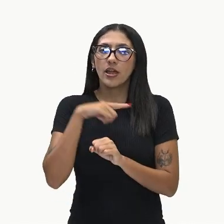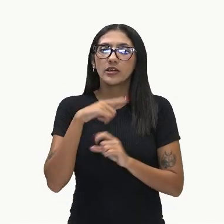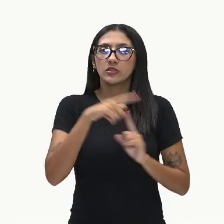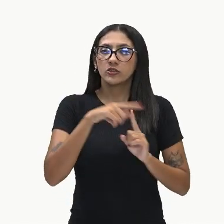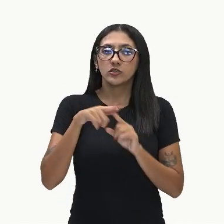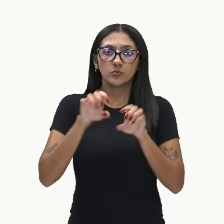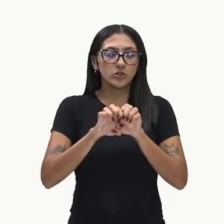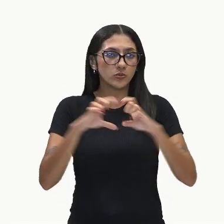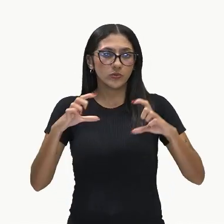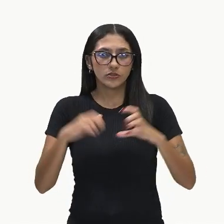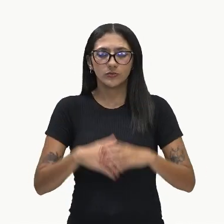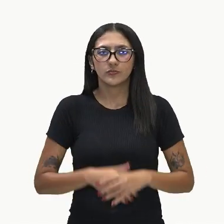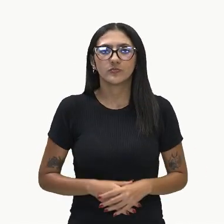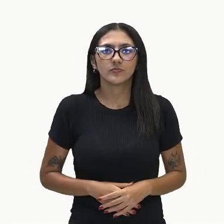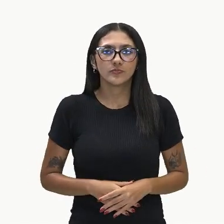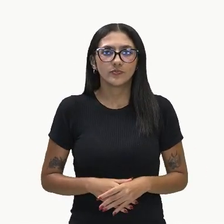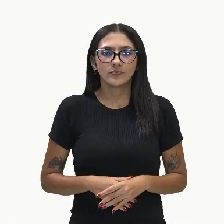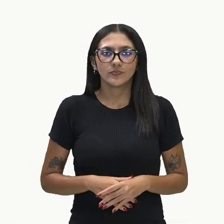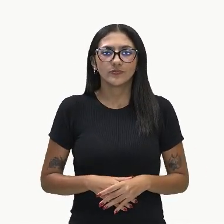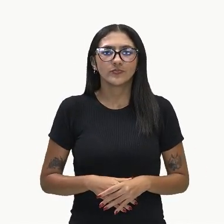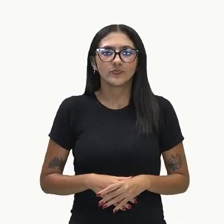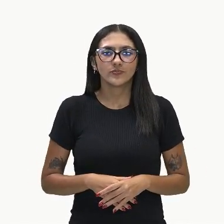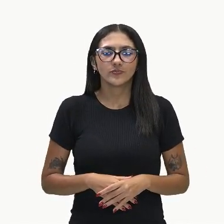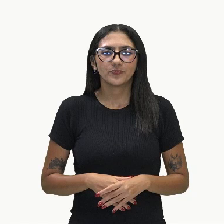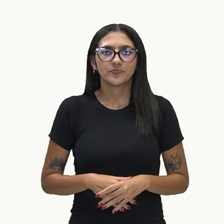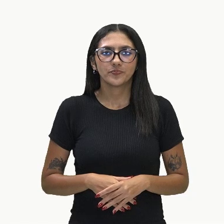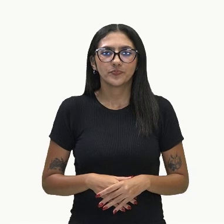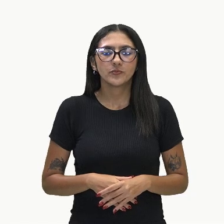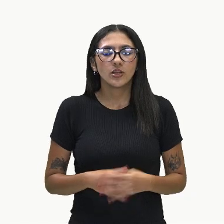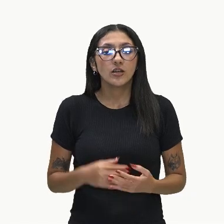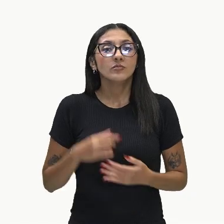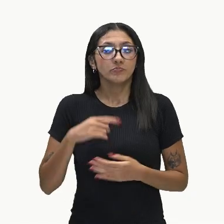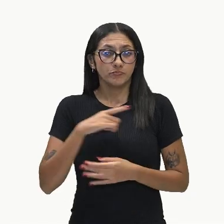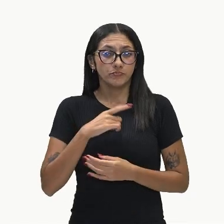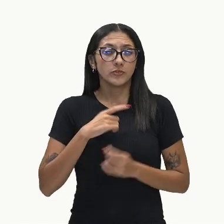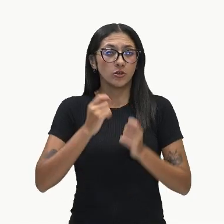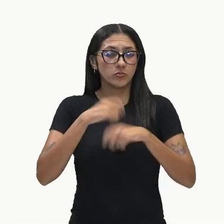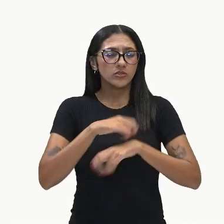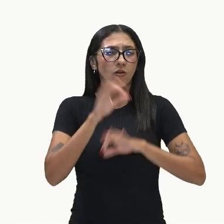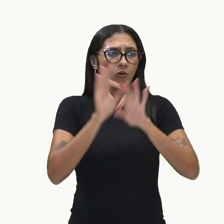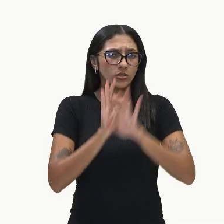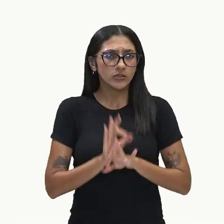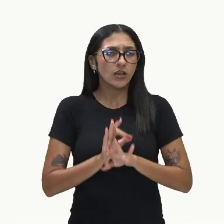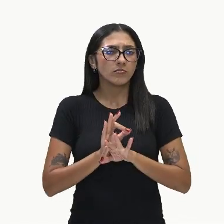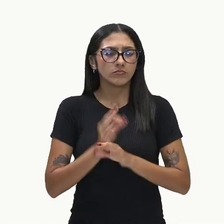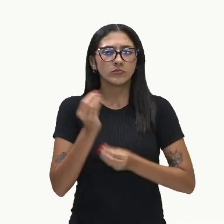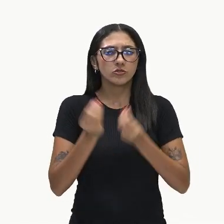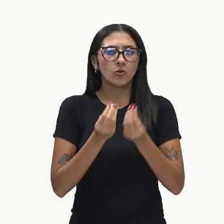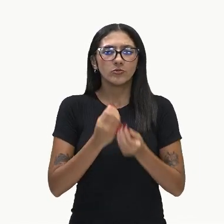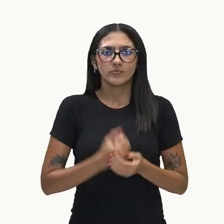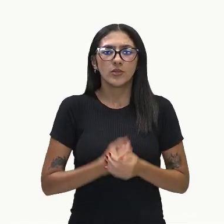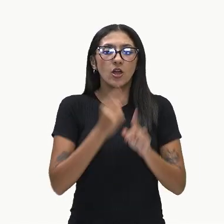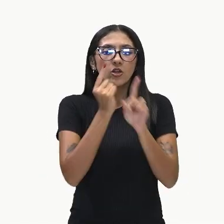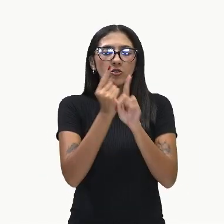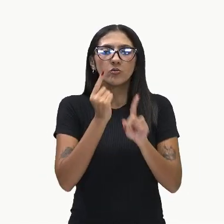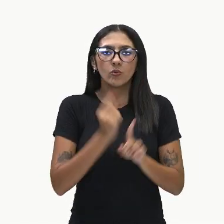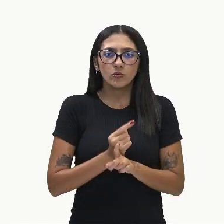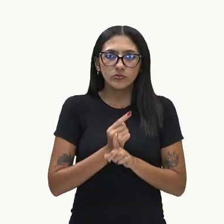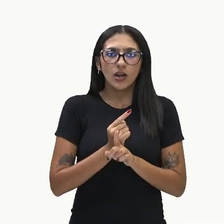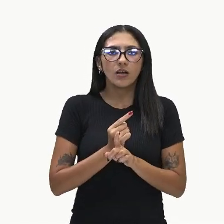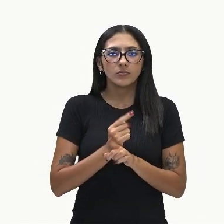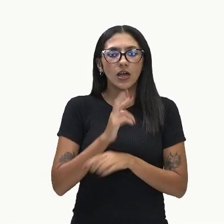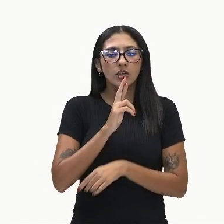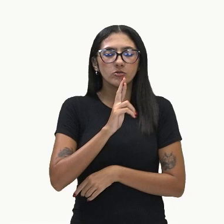uma incógnita? Então, para a gente resolver aí uma equação, consiste em encontrar o valor da incógnita